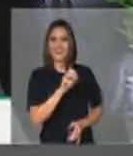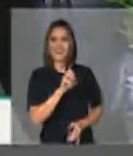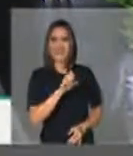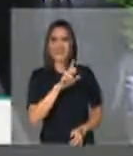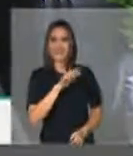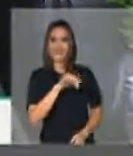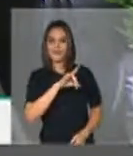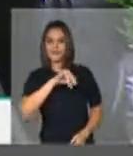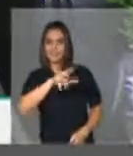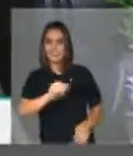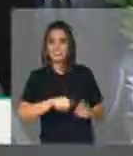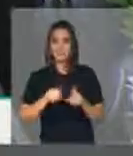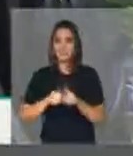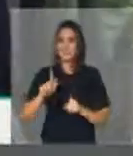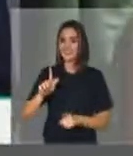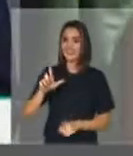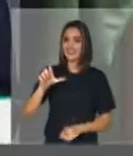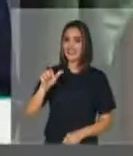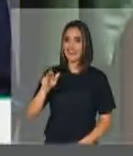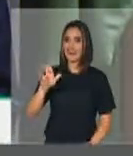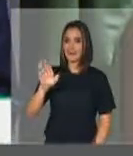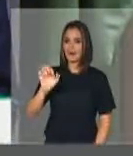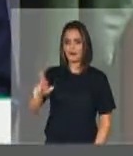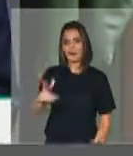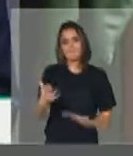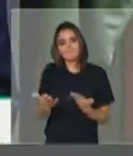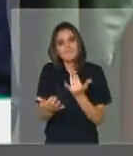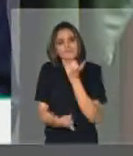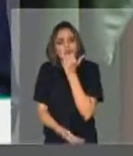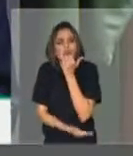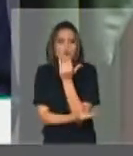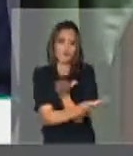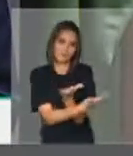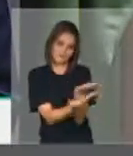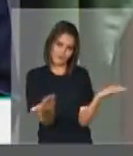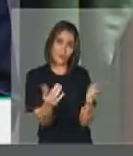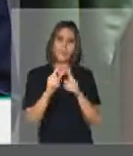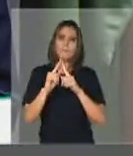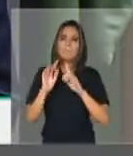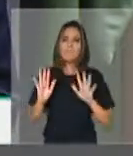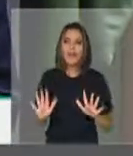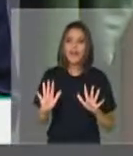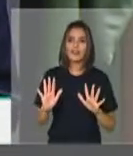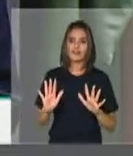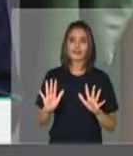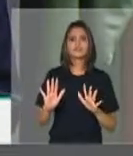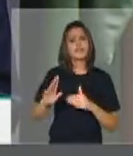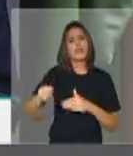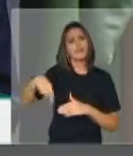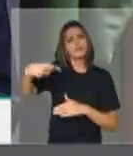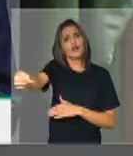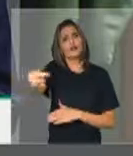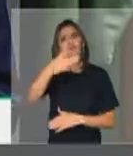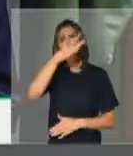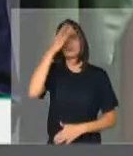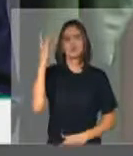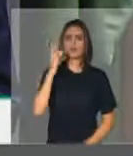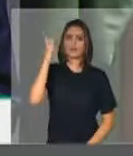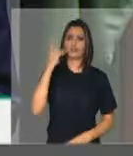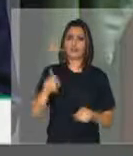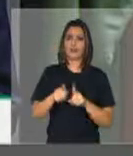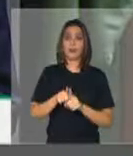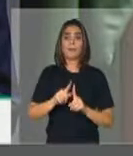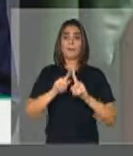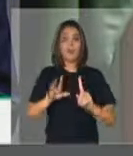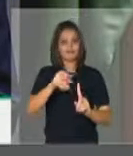Glauber Braga, com você, Chico Alencar, me desculpe a todos eles, com aqueles que virão na nova bancada do PSOL, com